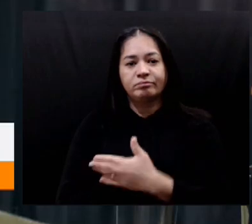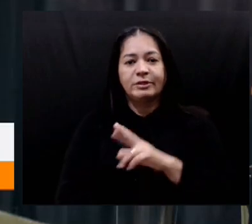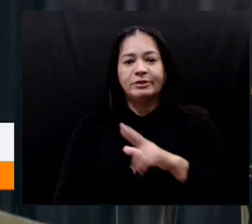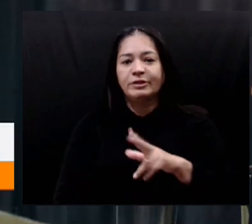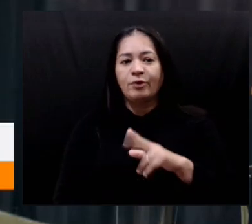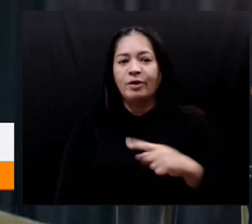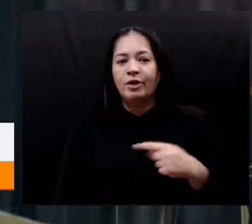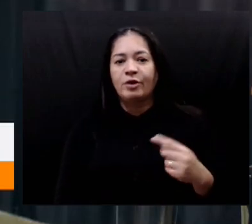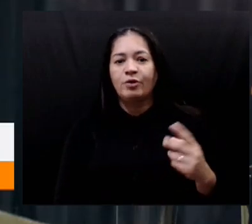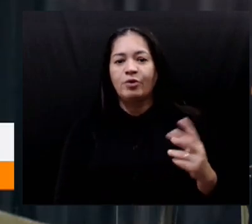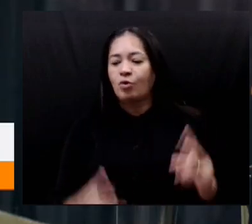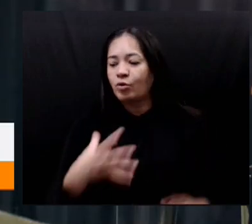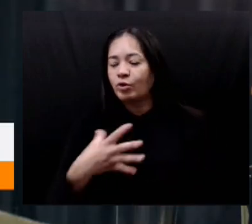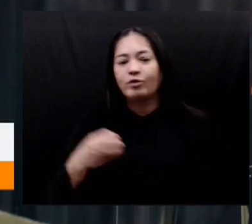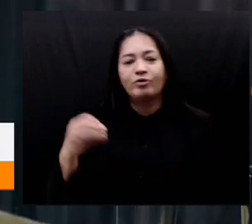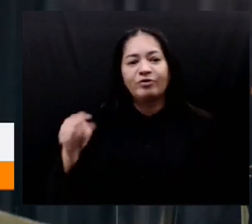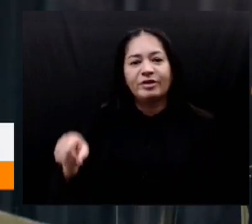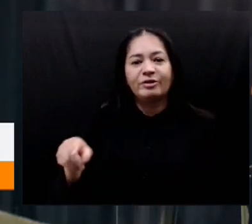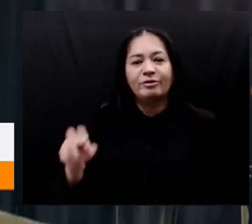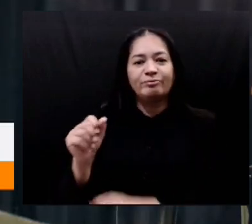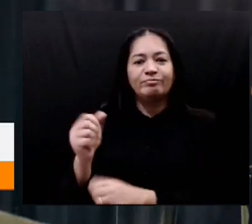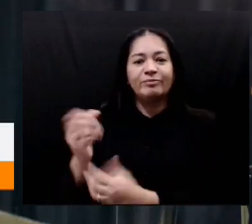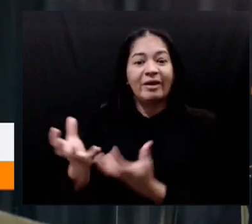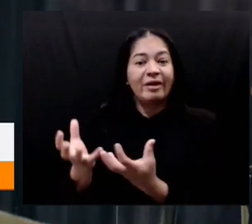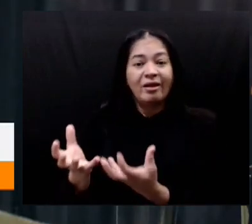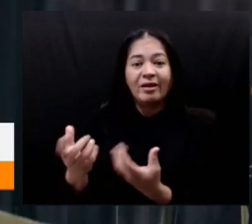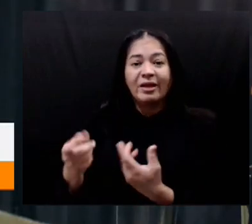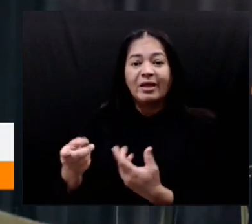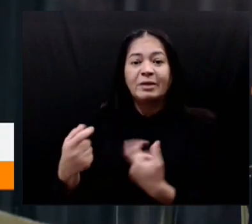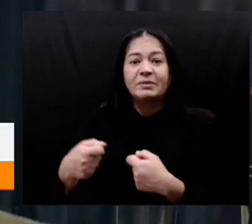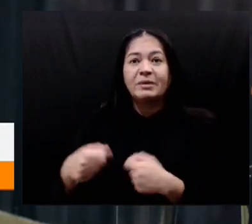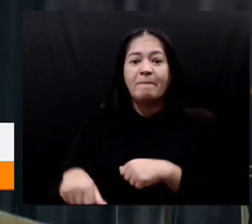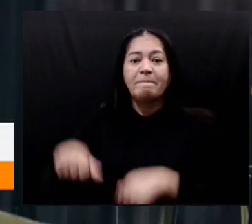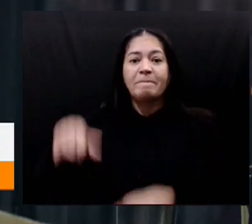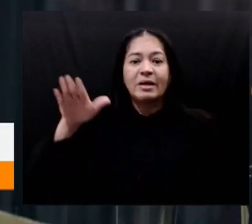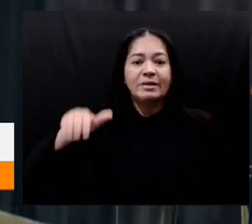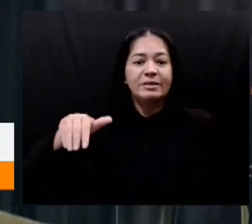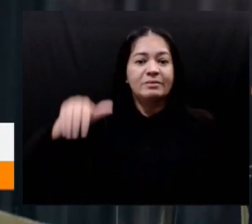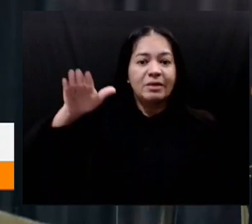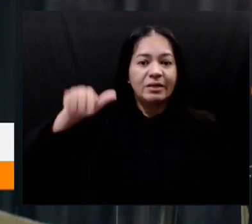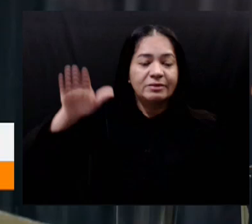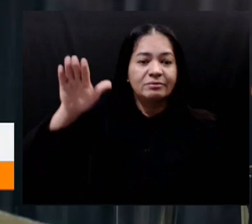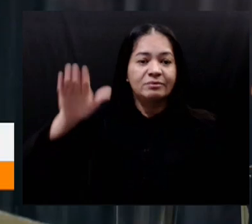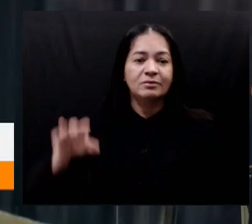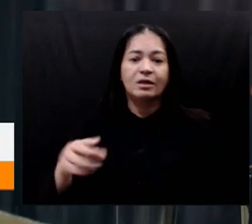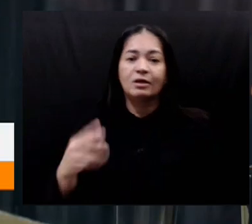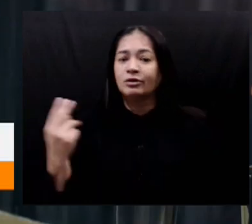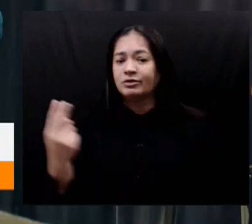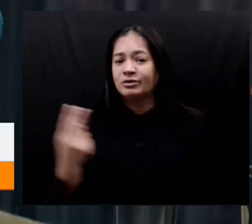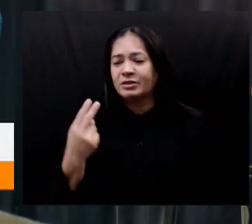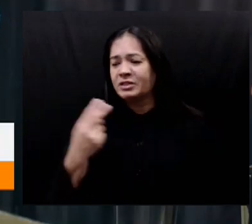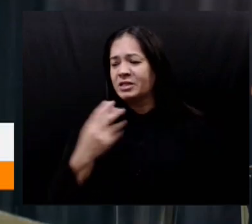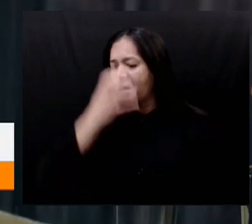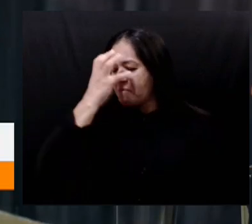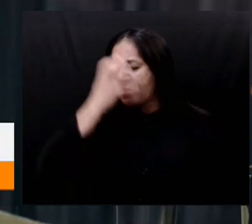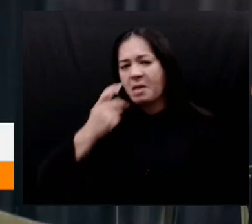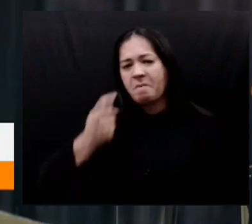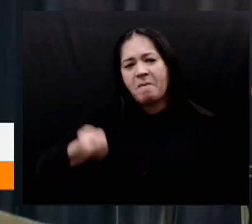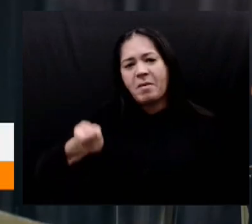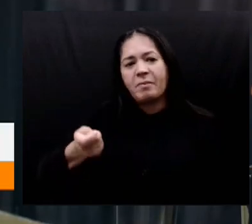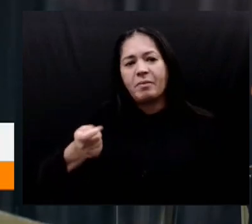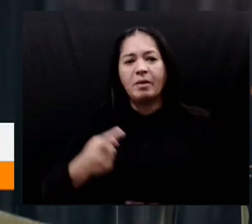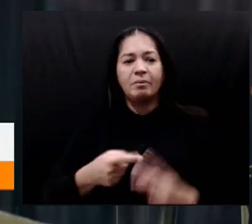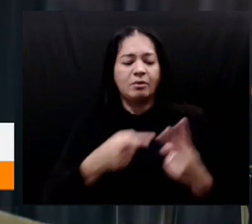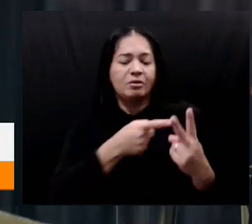filho espera, o filho precisa de mais, ele quer mais. Mas não adianta brigar e pedir, porque esse pai e essa mãe